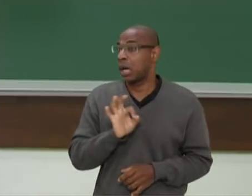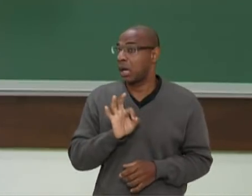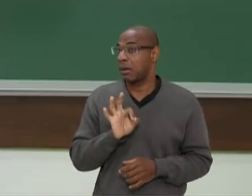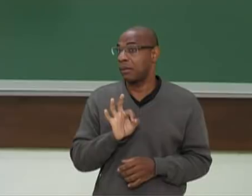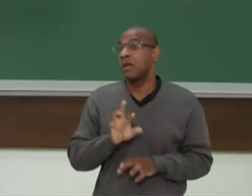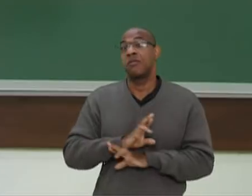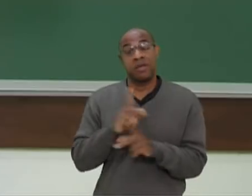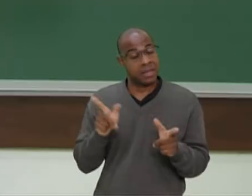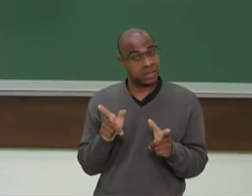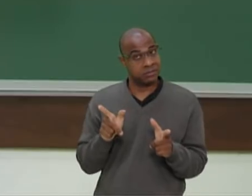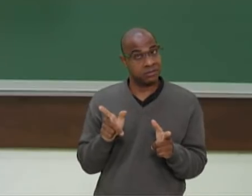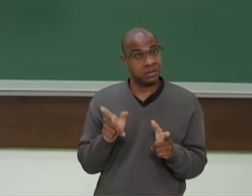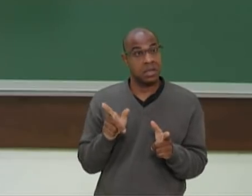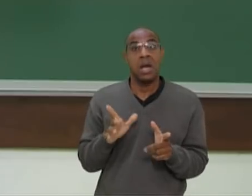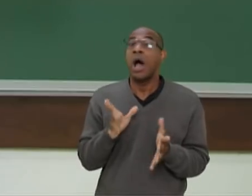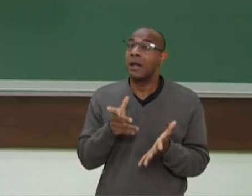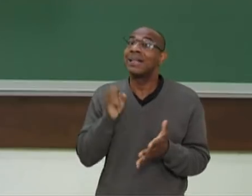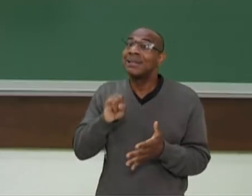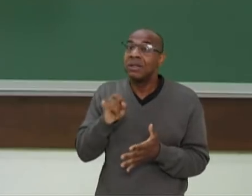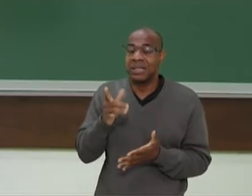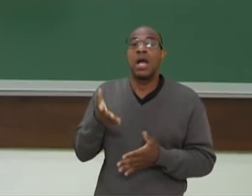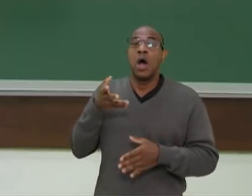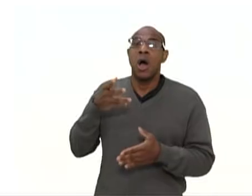exagero faz muito mal.